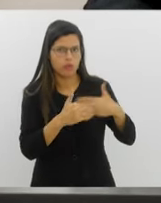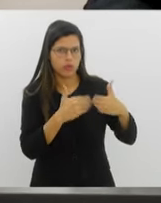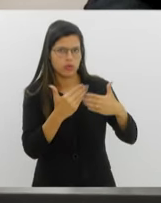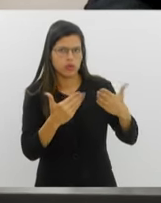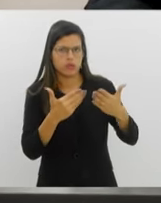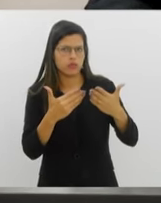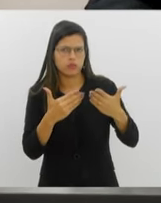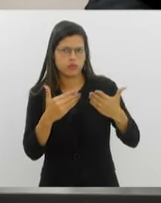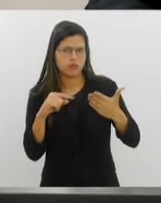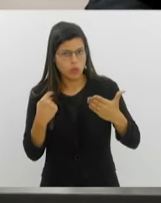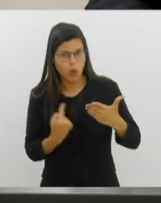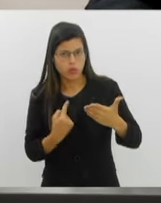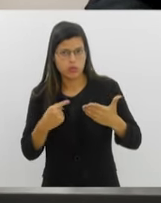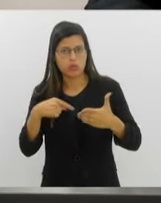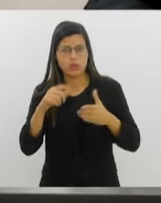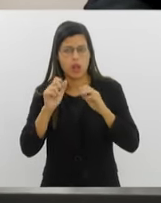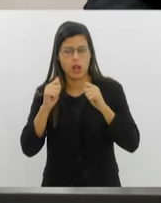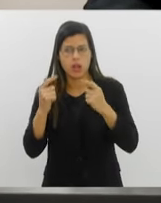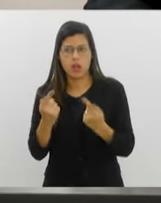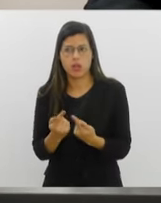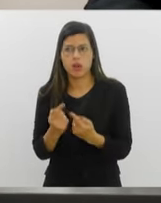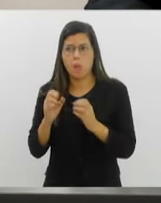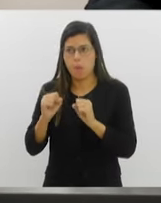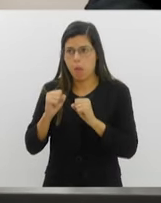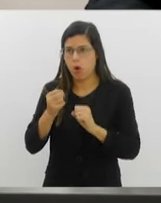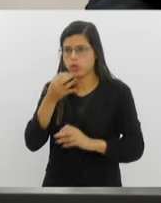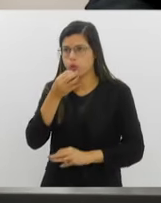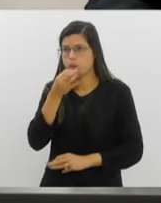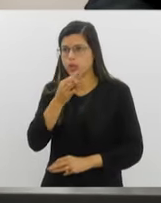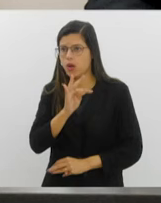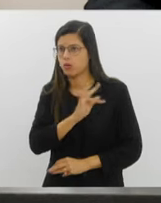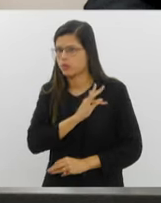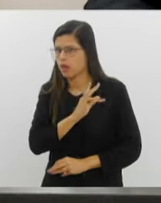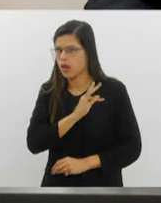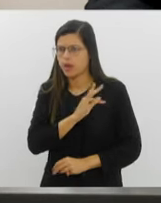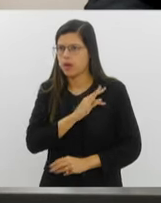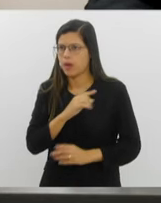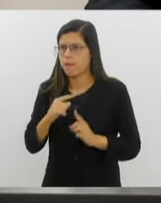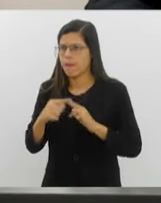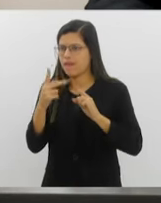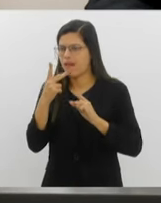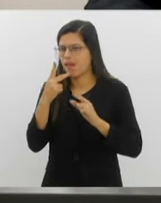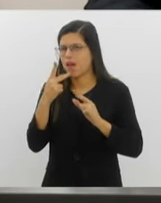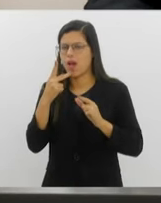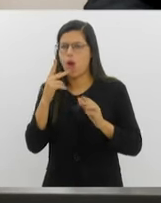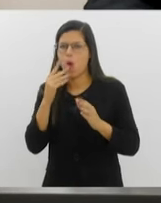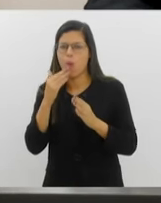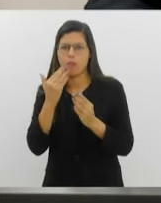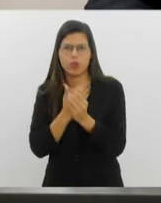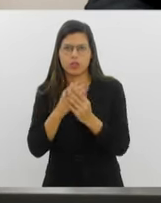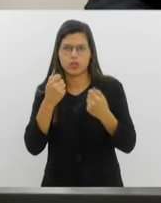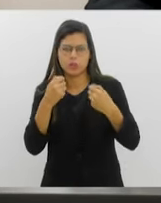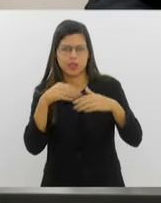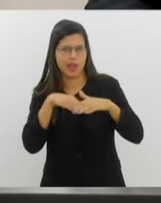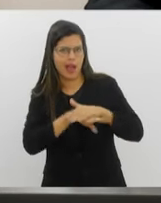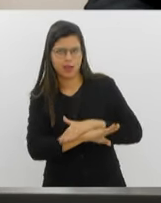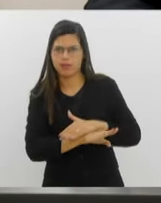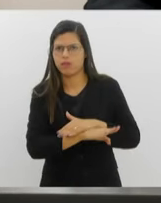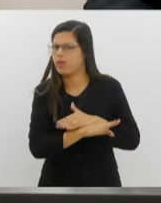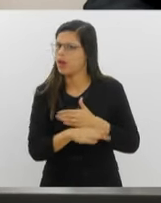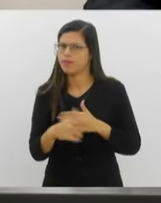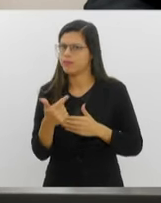Assembleia Legislativa. Ele pode dar opinião técnica sobre a matéria, mas não dizer que o processo deve ser arquivado ou não arquivado, porque não tem competência para